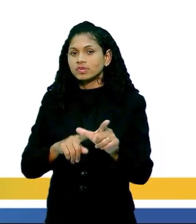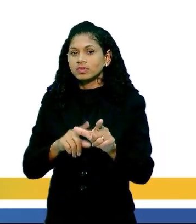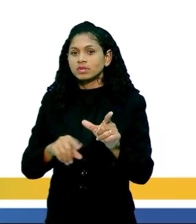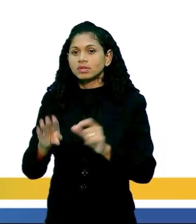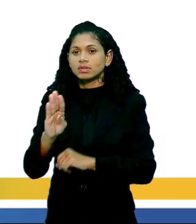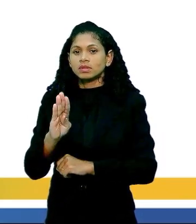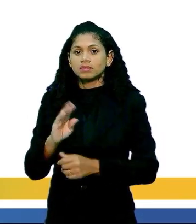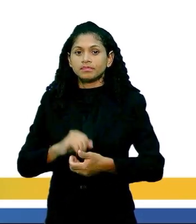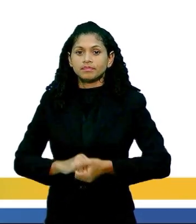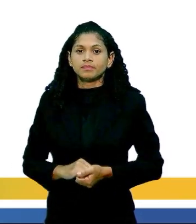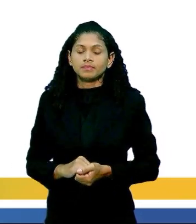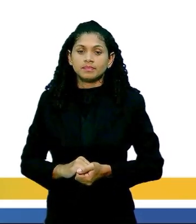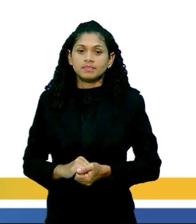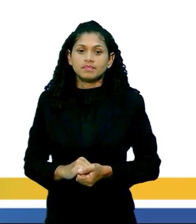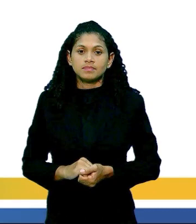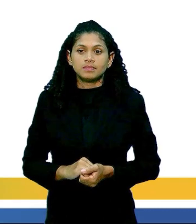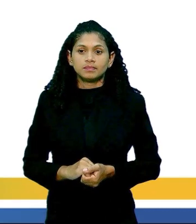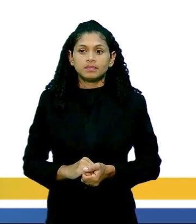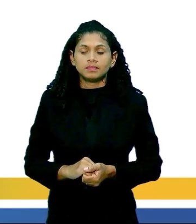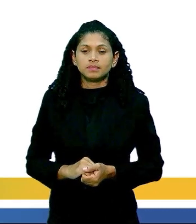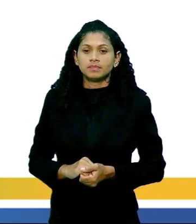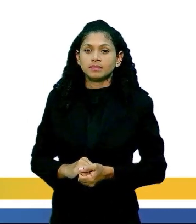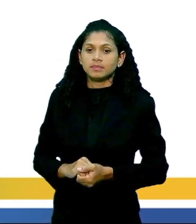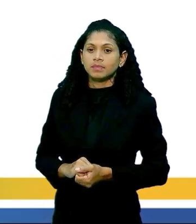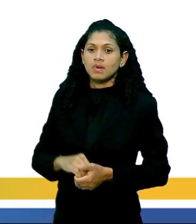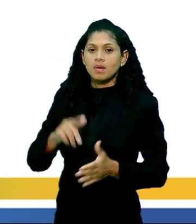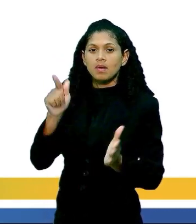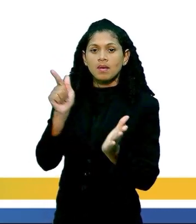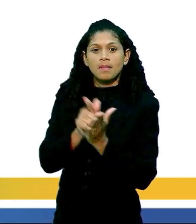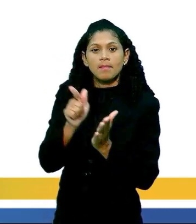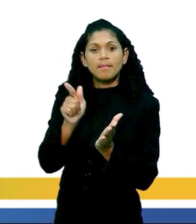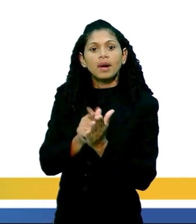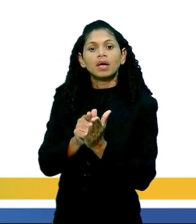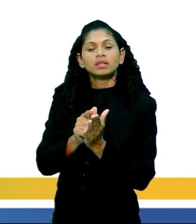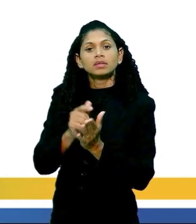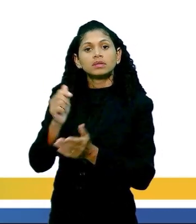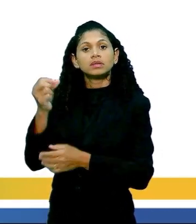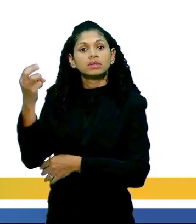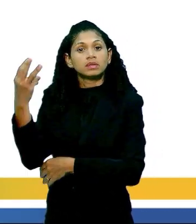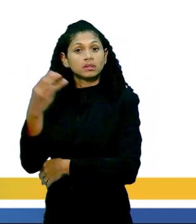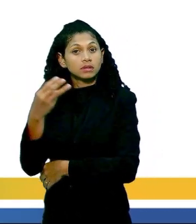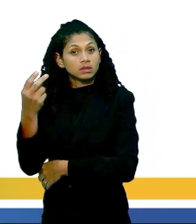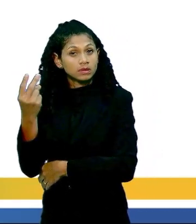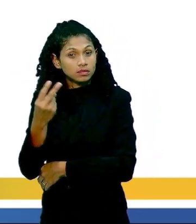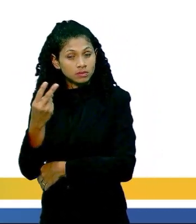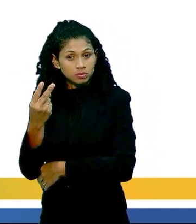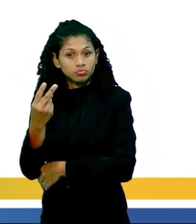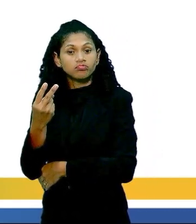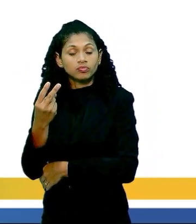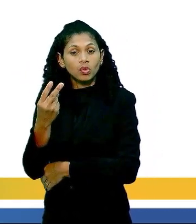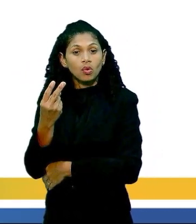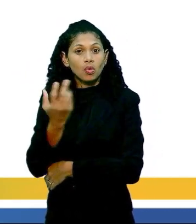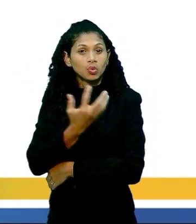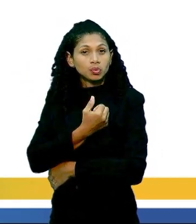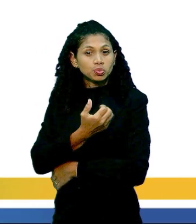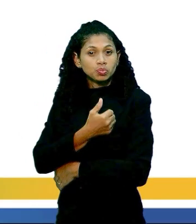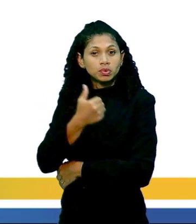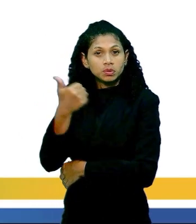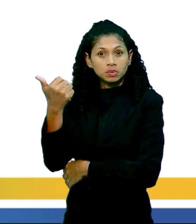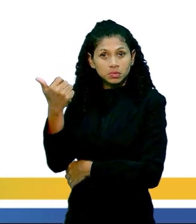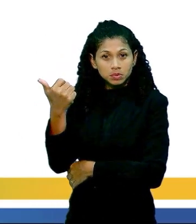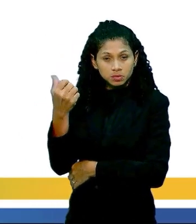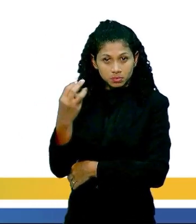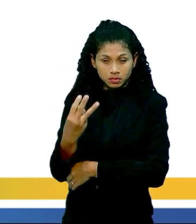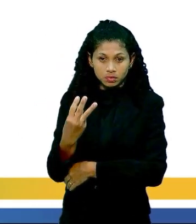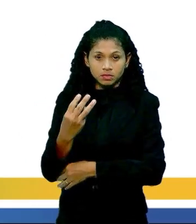para mais uma. Lá na página 32, questão 13, ele coloca aí, o gráfico